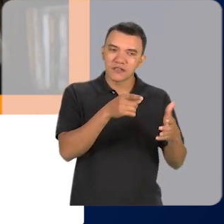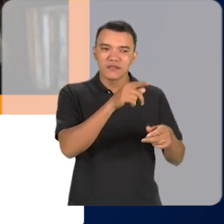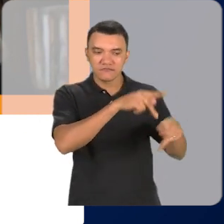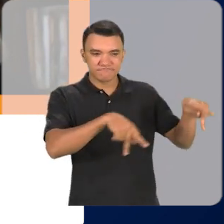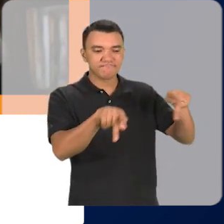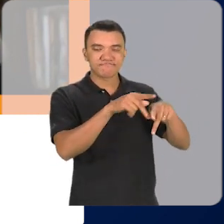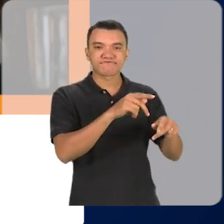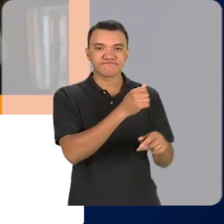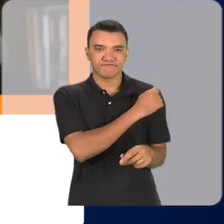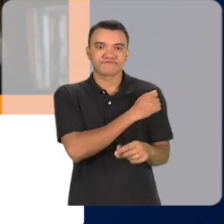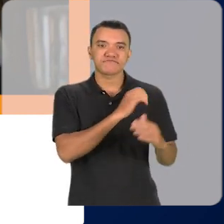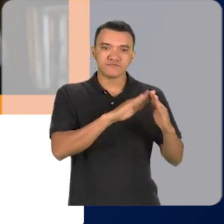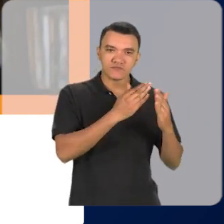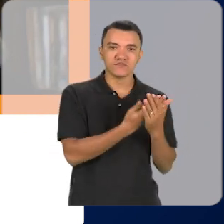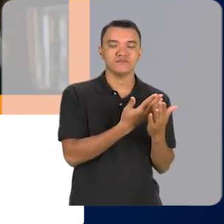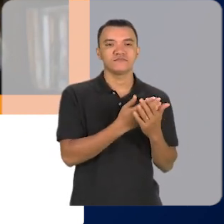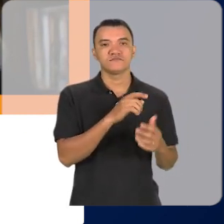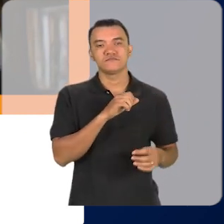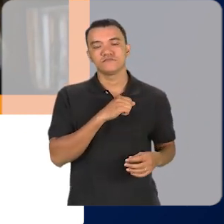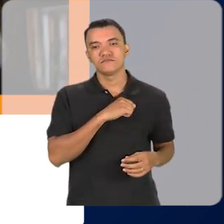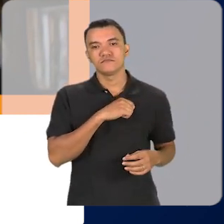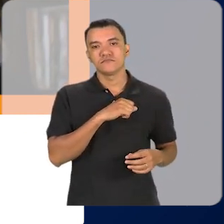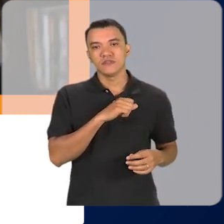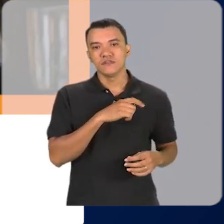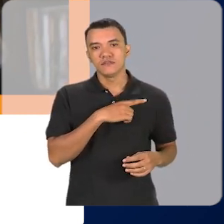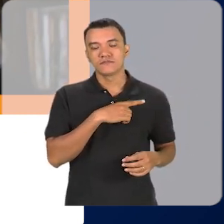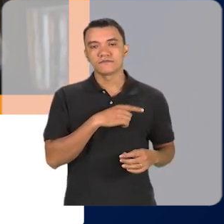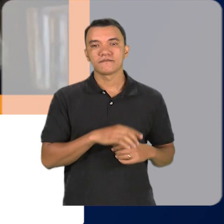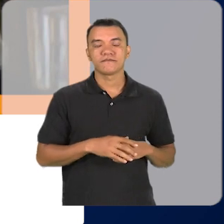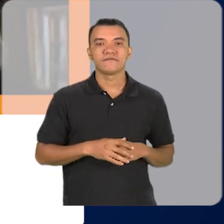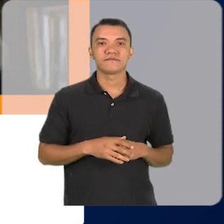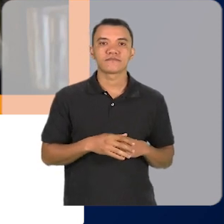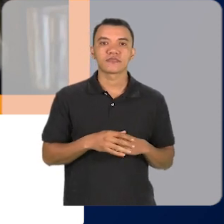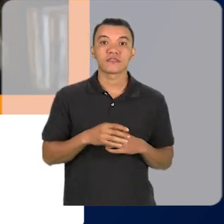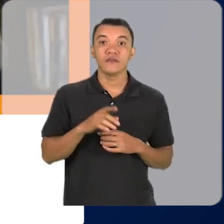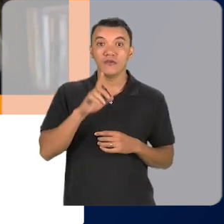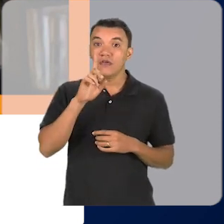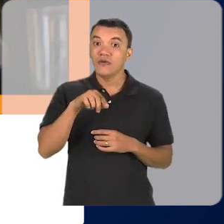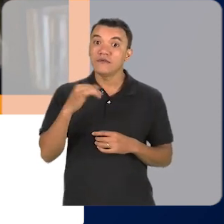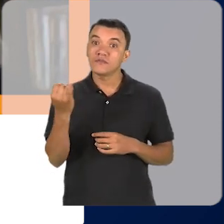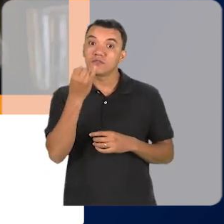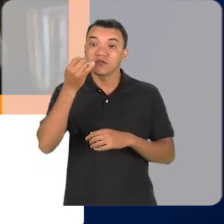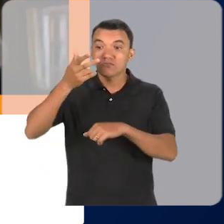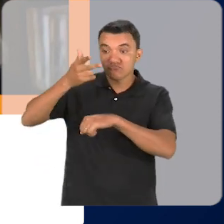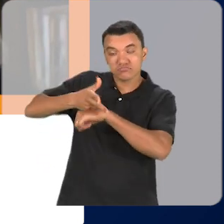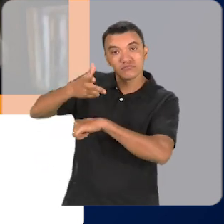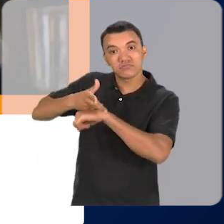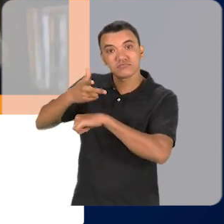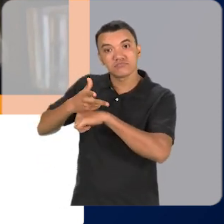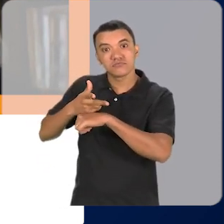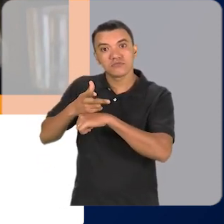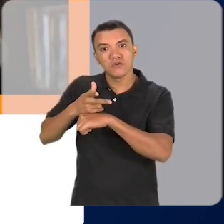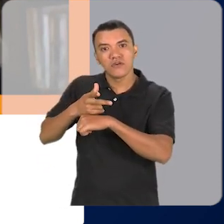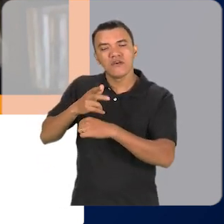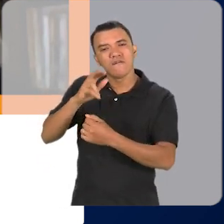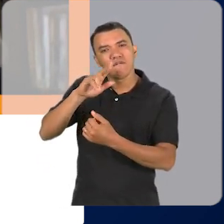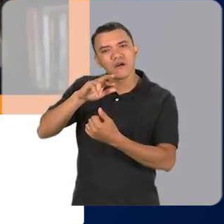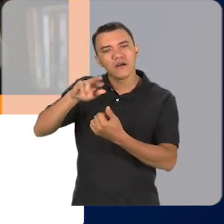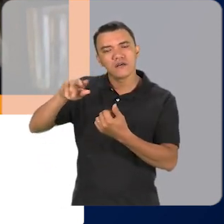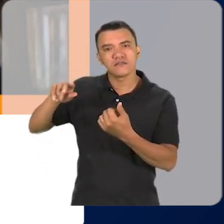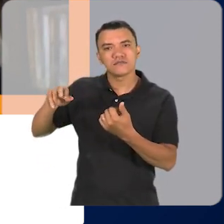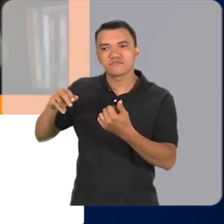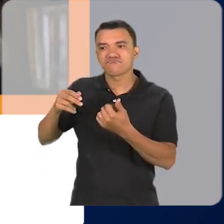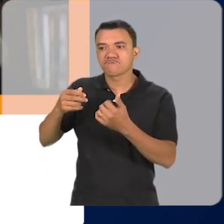é um trabalho importante, porque por meio do documentário, né, é possível resgatar uma série de aspectos, como a Ellen